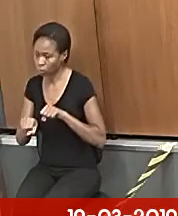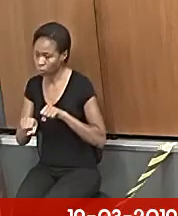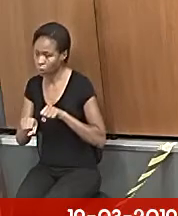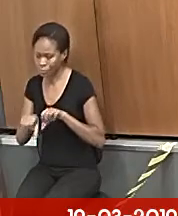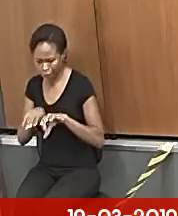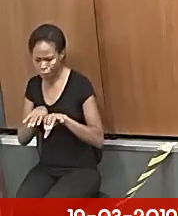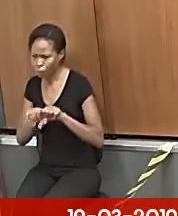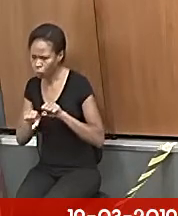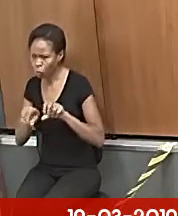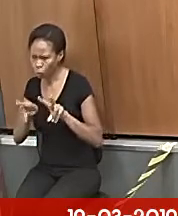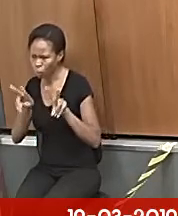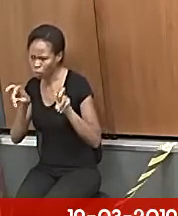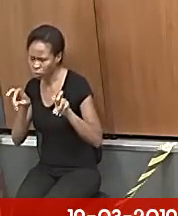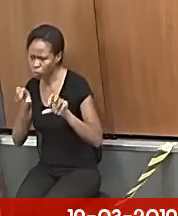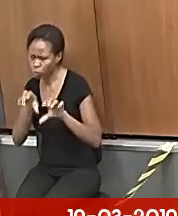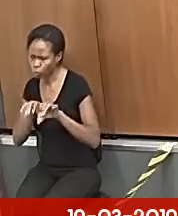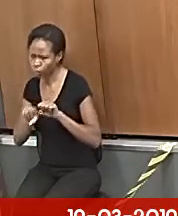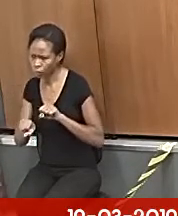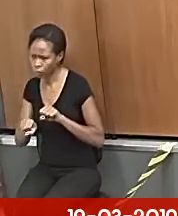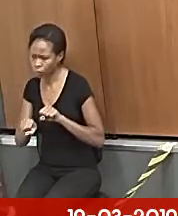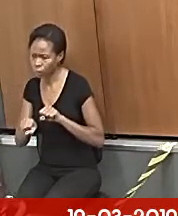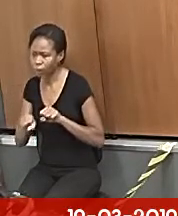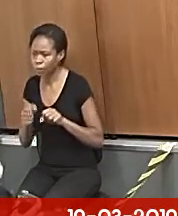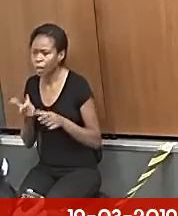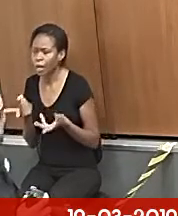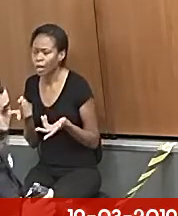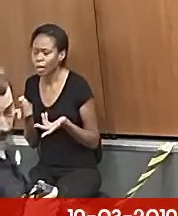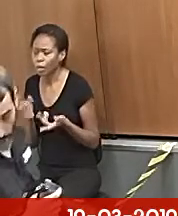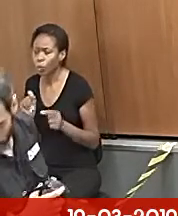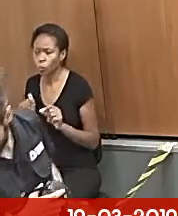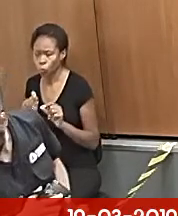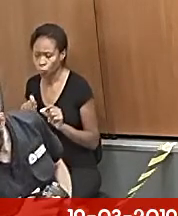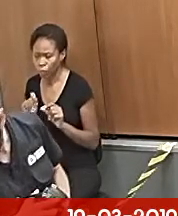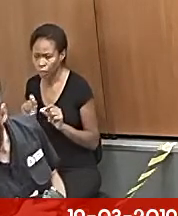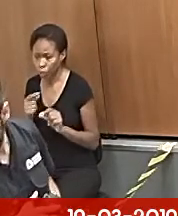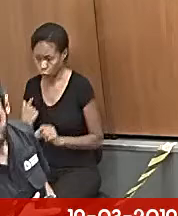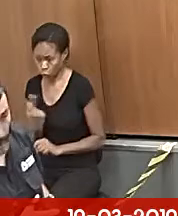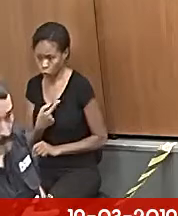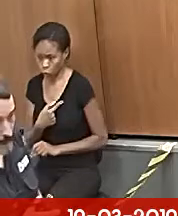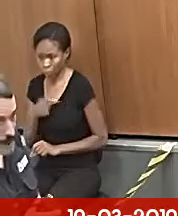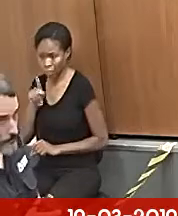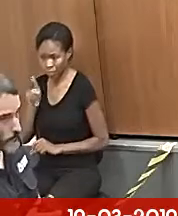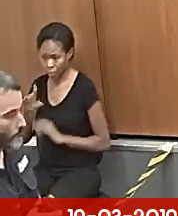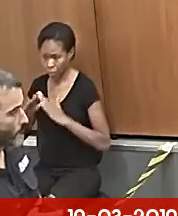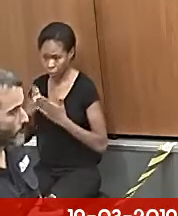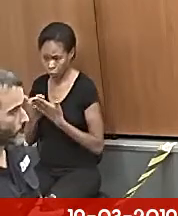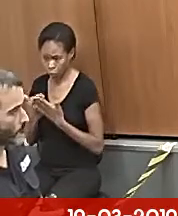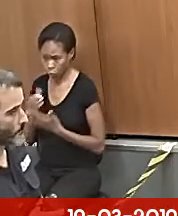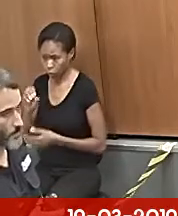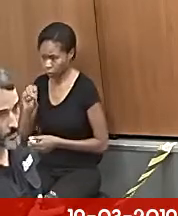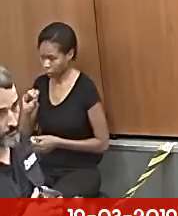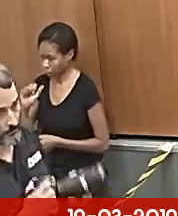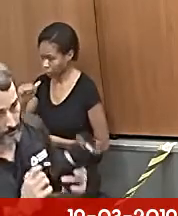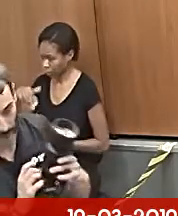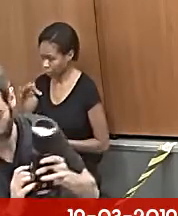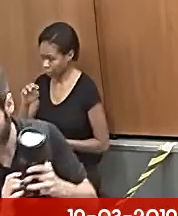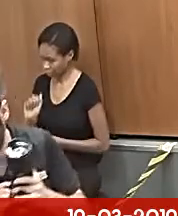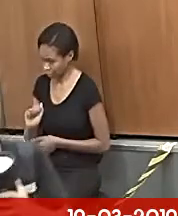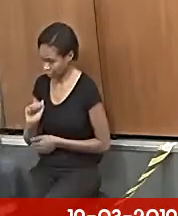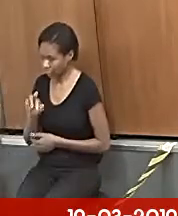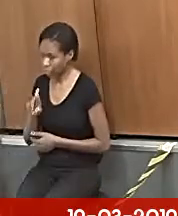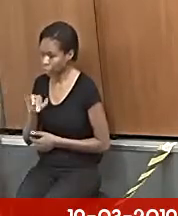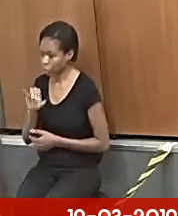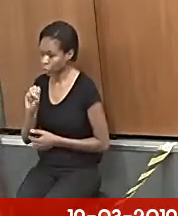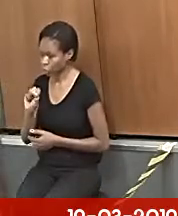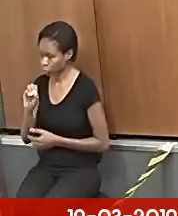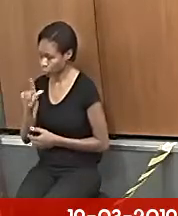formatura é o seguinte é nós do santa risoleta o senhor esteve lá o ano passado retrasado